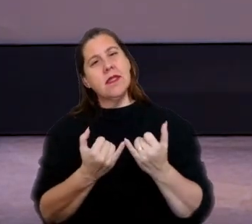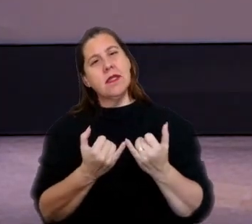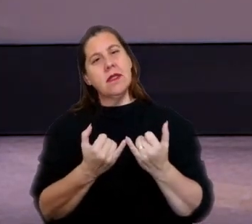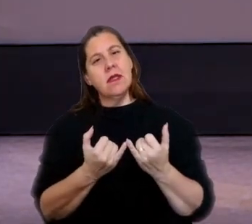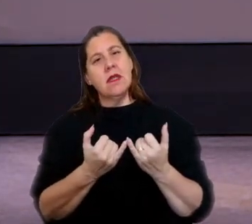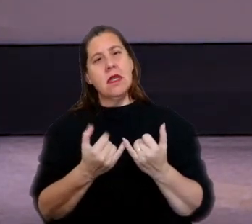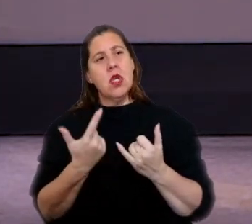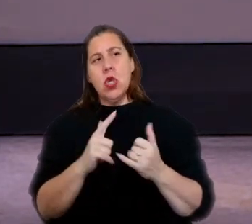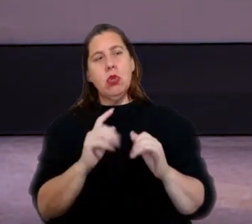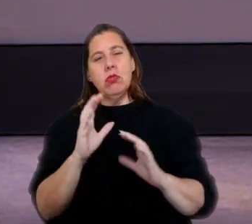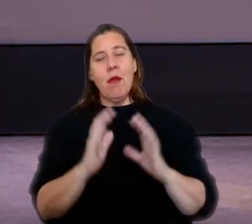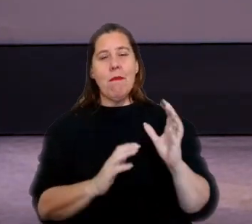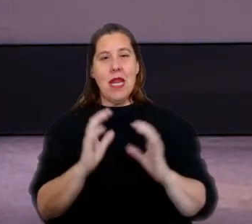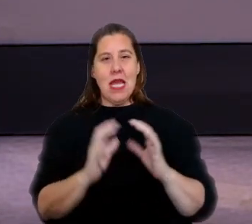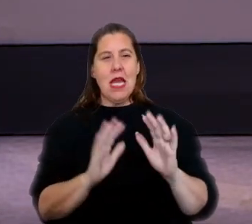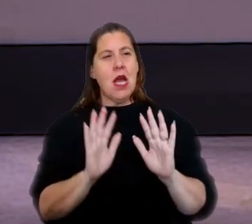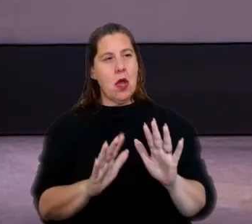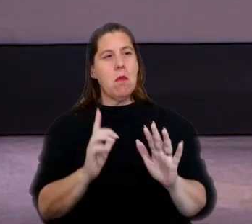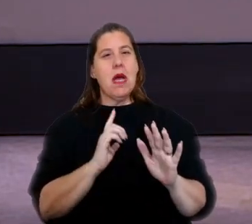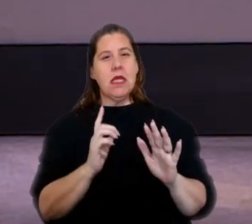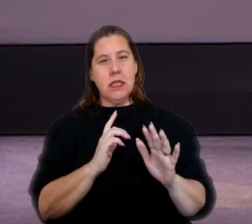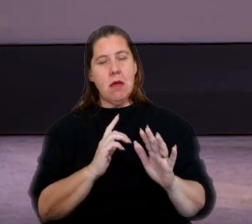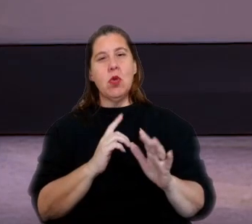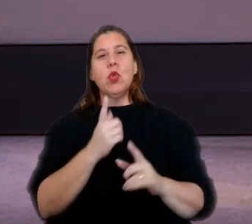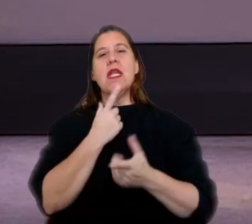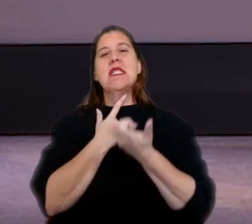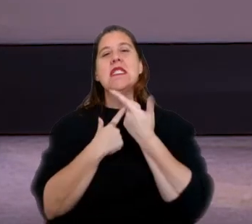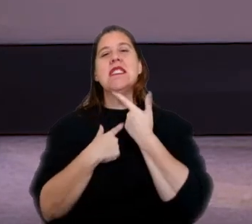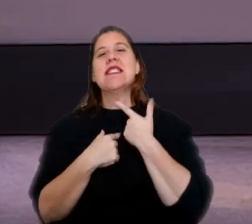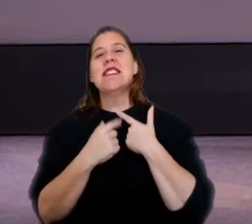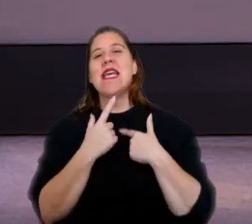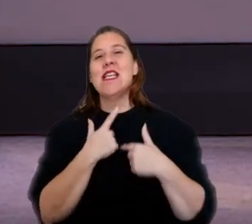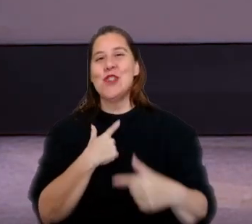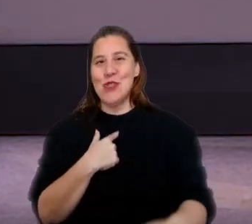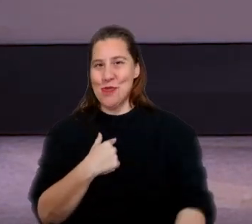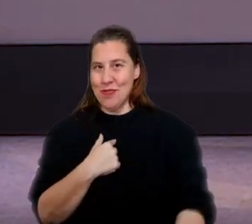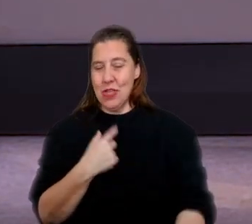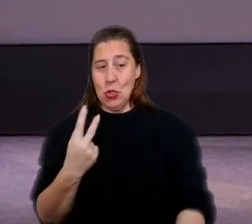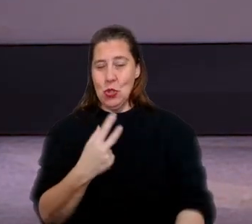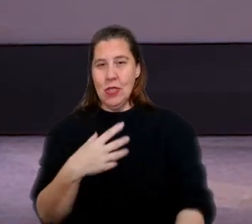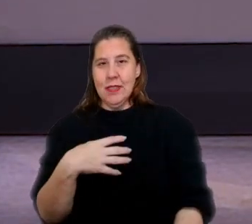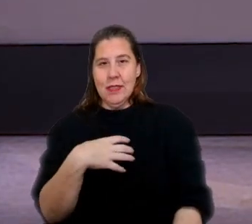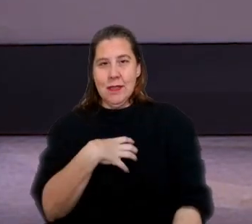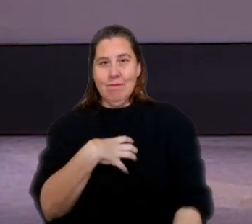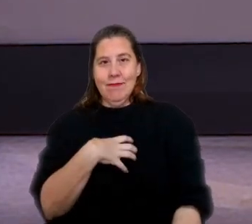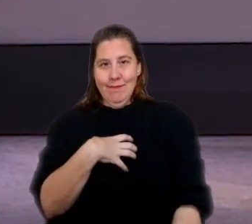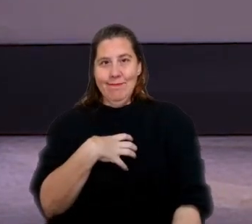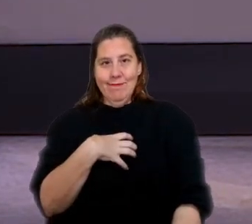tem briga, mas tem muita libido, e que assusta